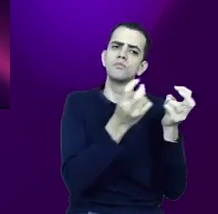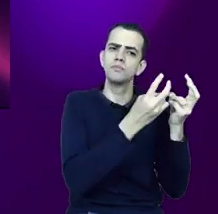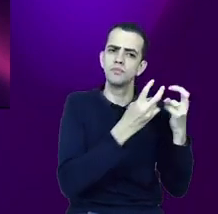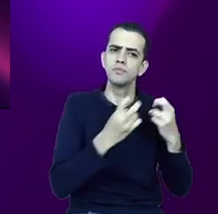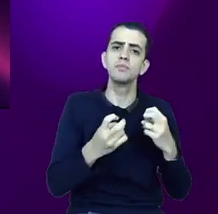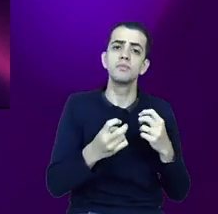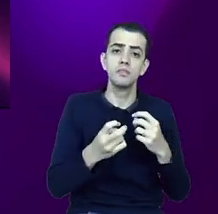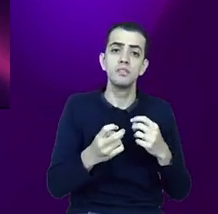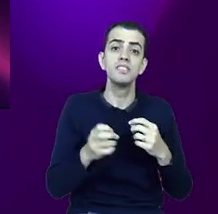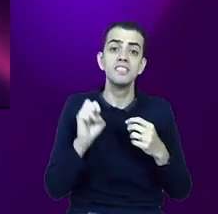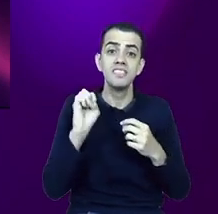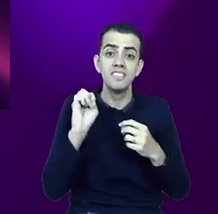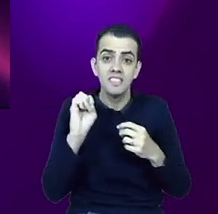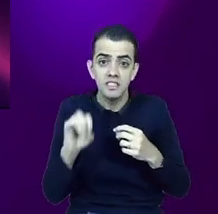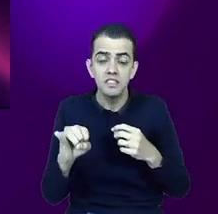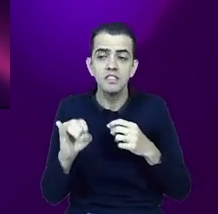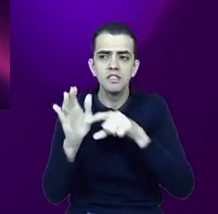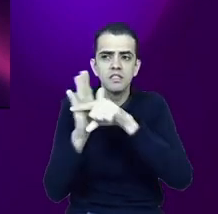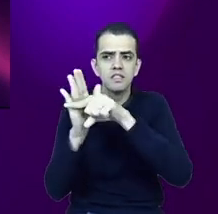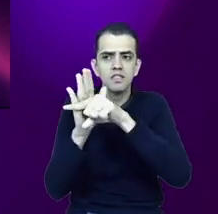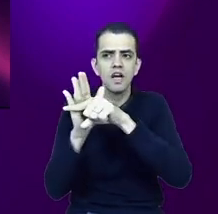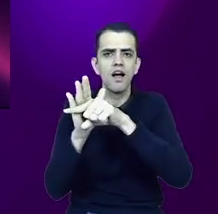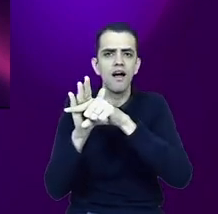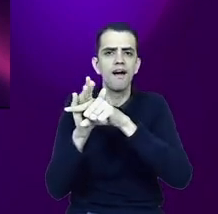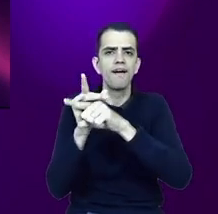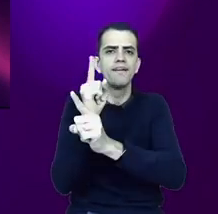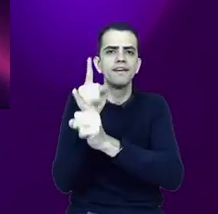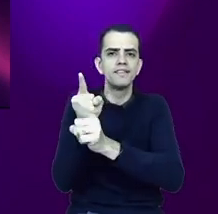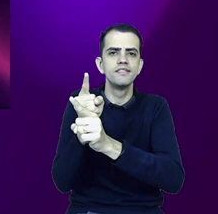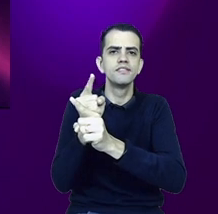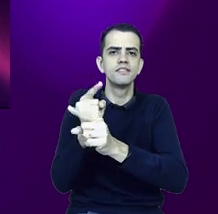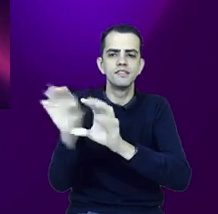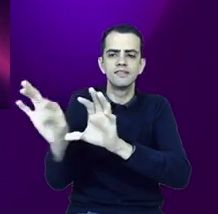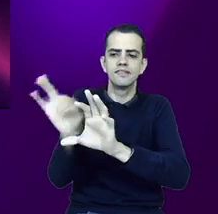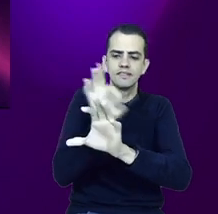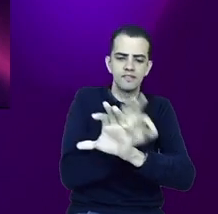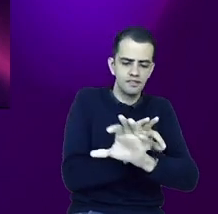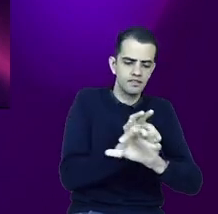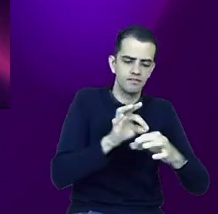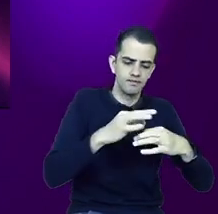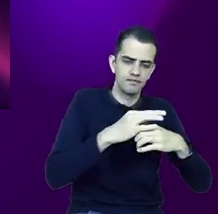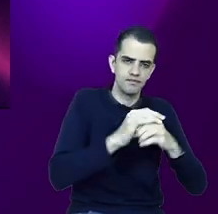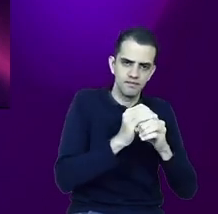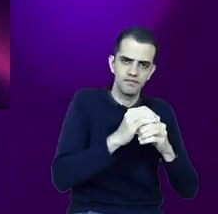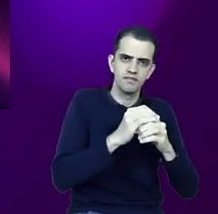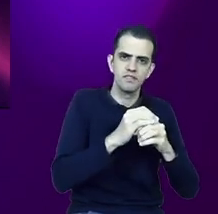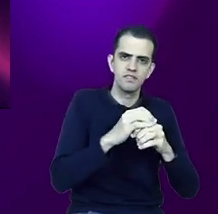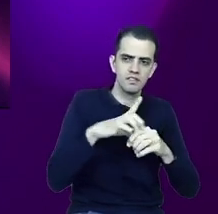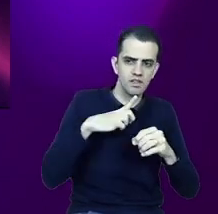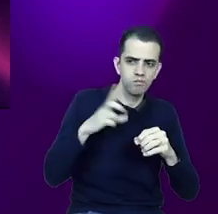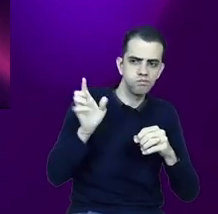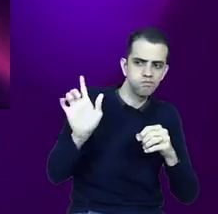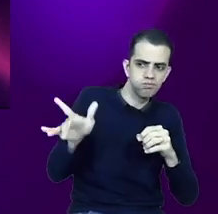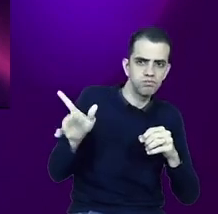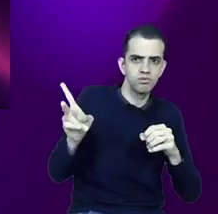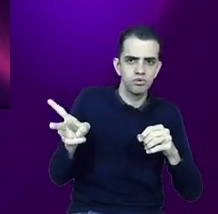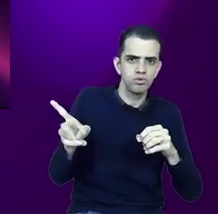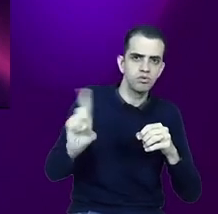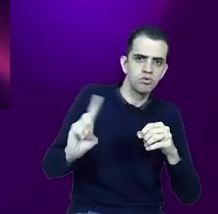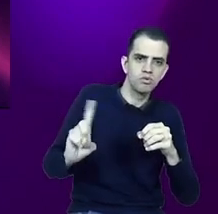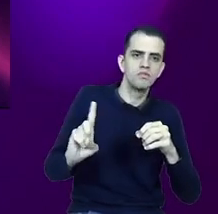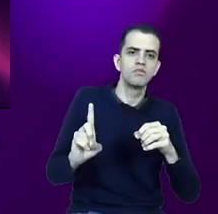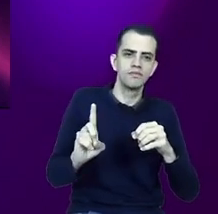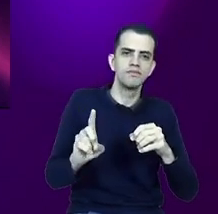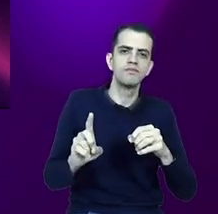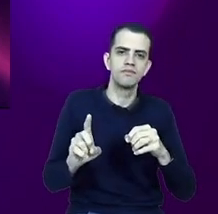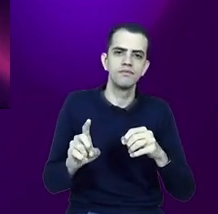correlação direta sobre a sobrevida, assim como a presença de volume residual é totalmente impactante com relação